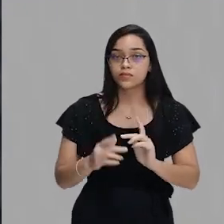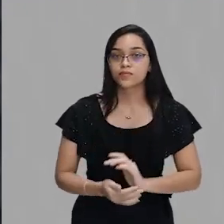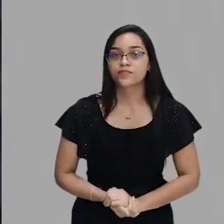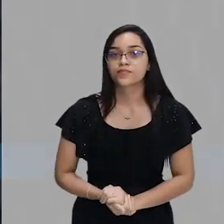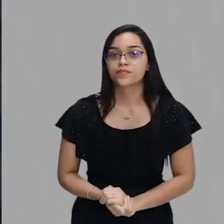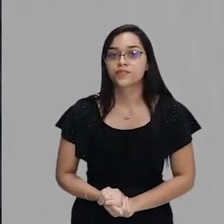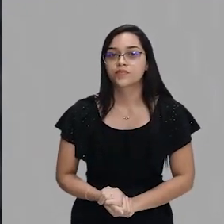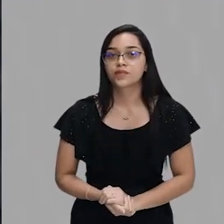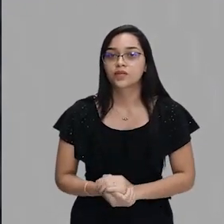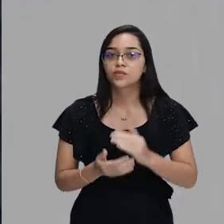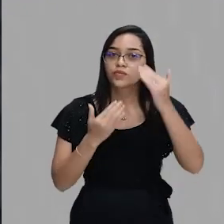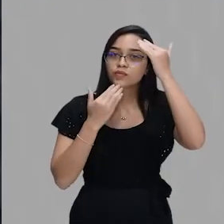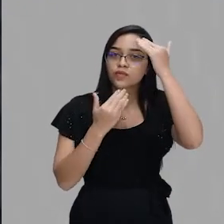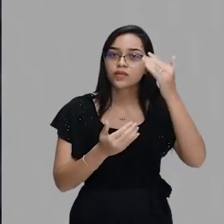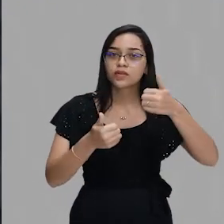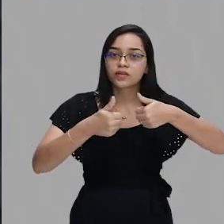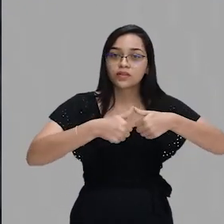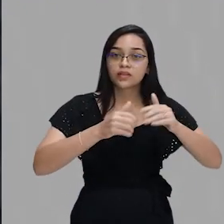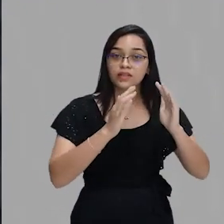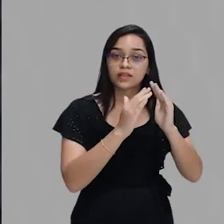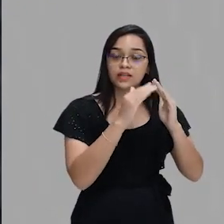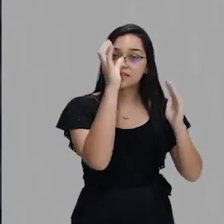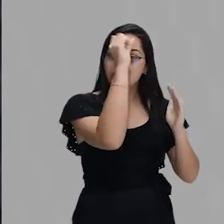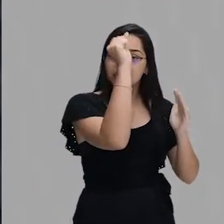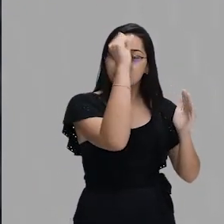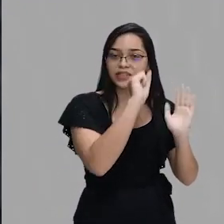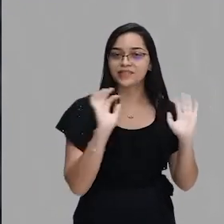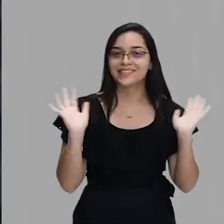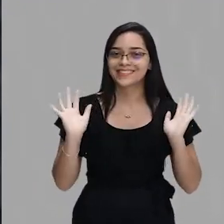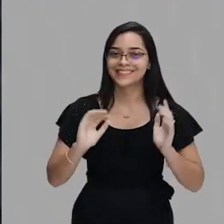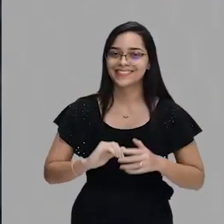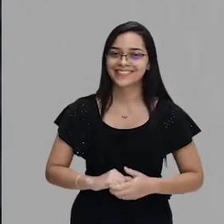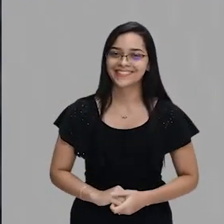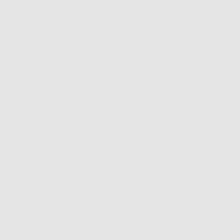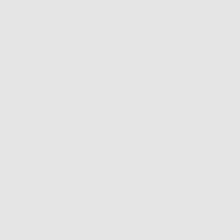ok? Então valeu, hashtag fica em casa aprendendo.